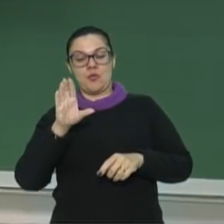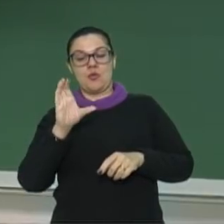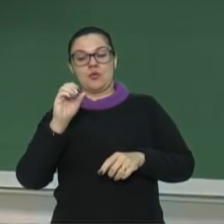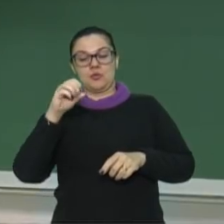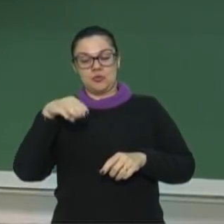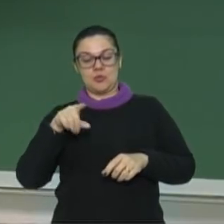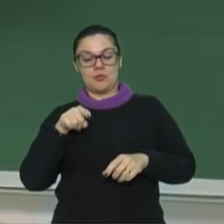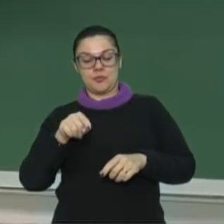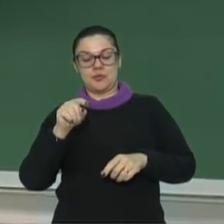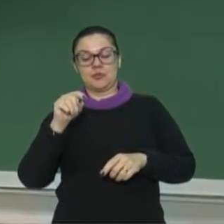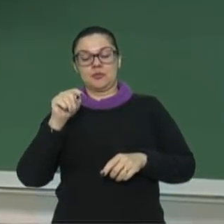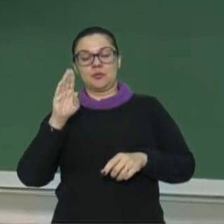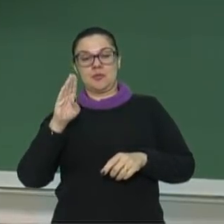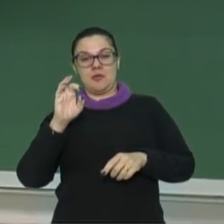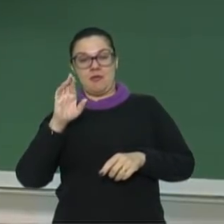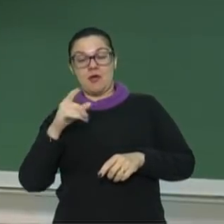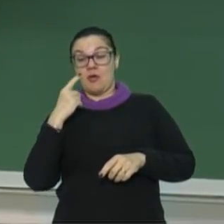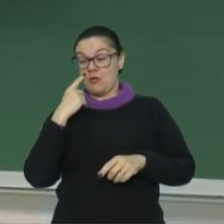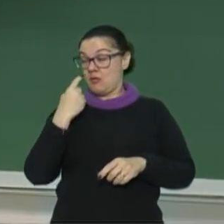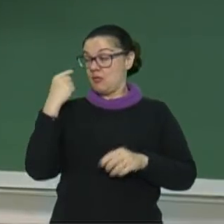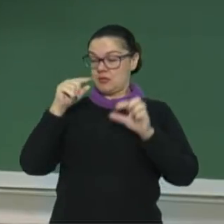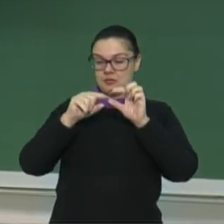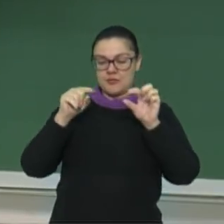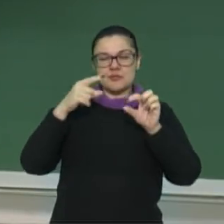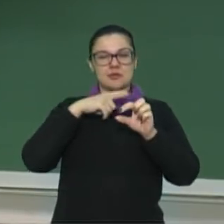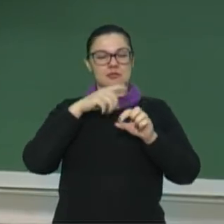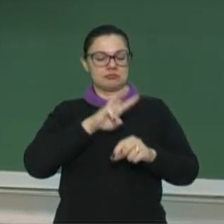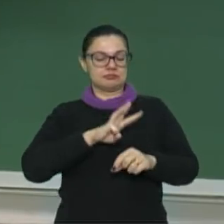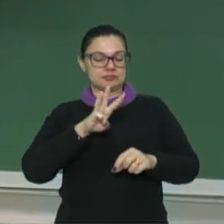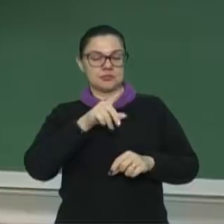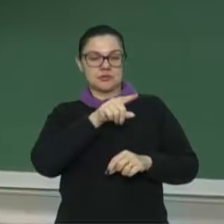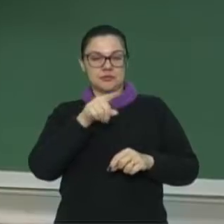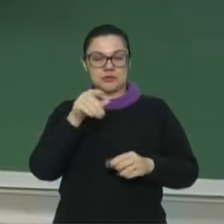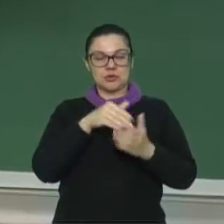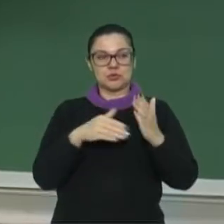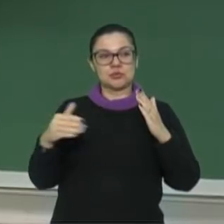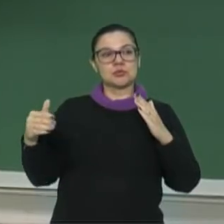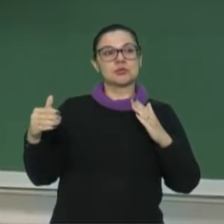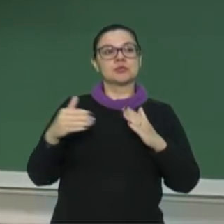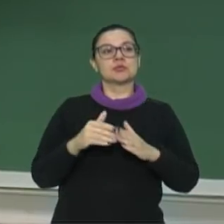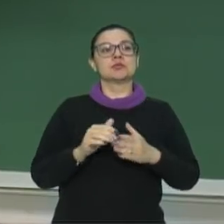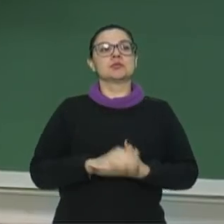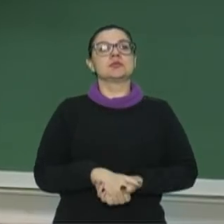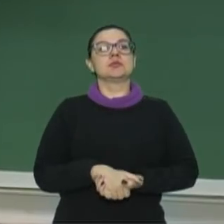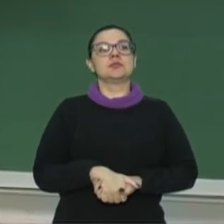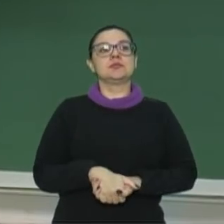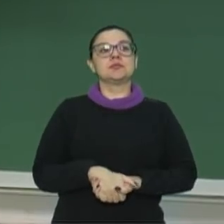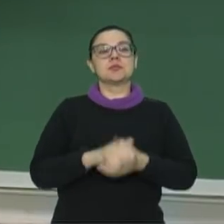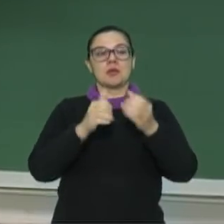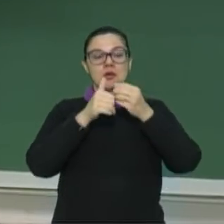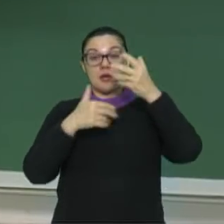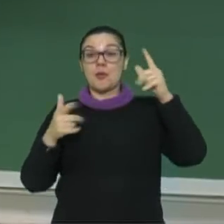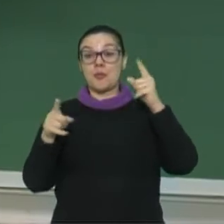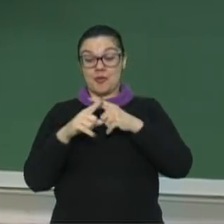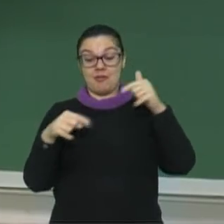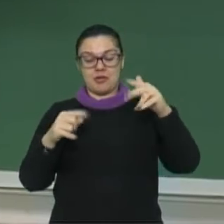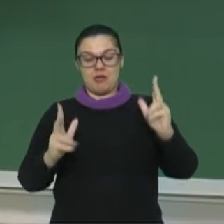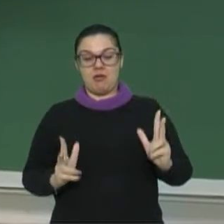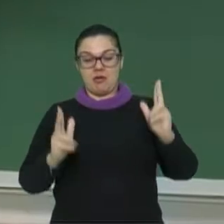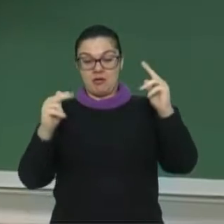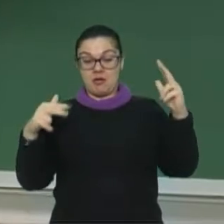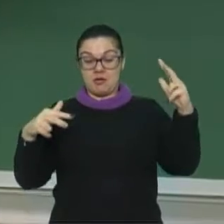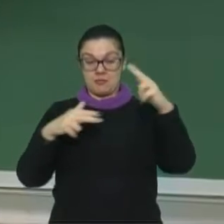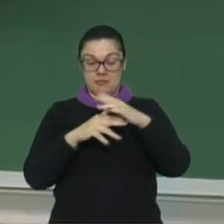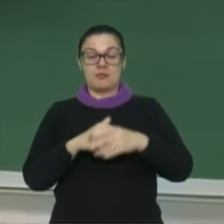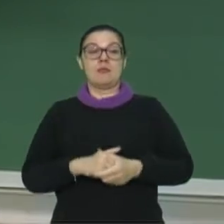uol.com.br, Viver Bem. Lá nas referências você tem o site com a reportagem completa. A professora retirou, fez um recorte para nós